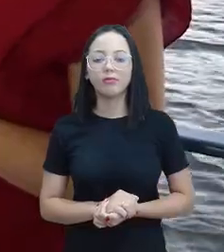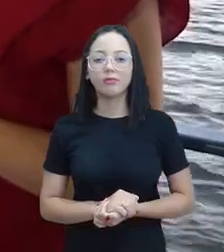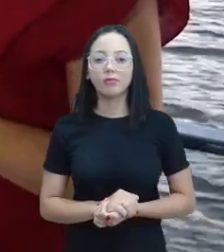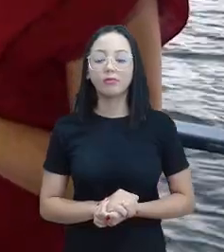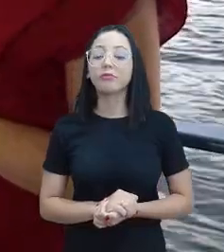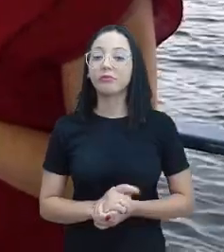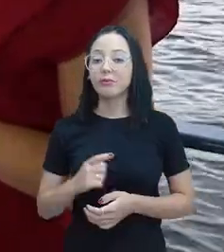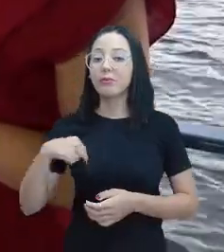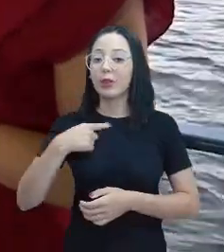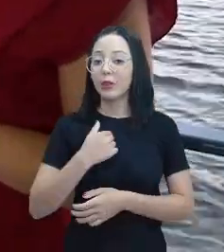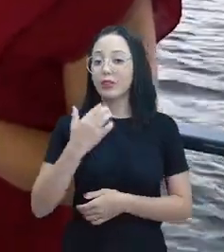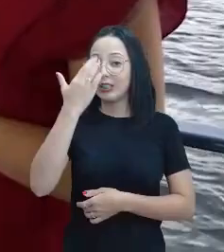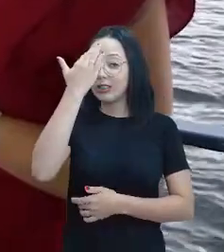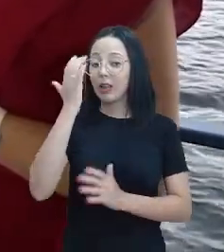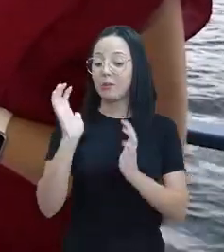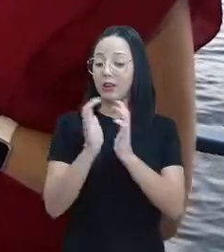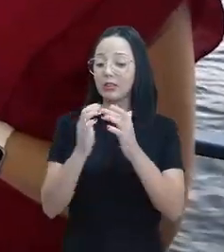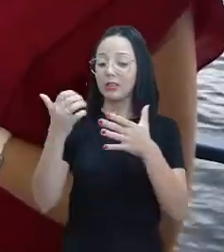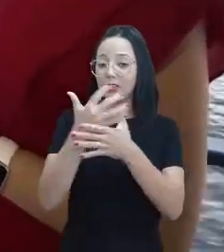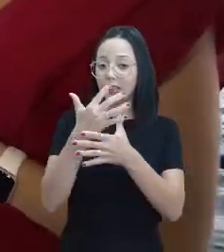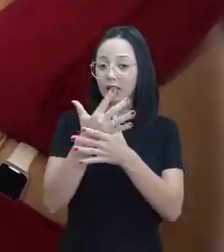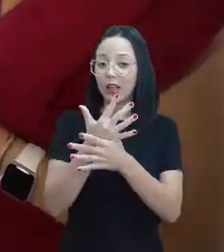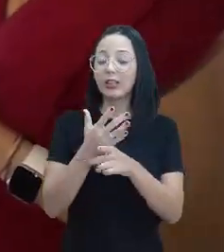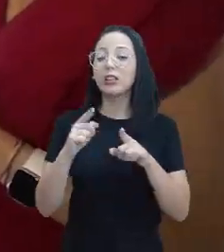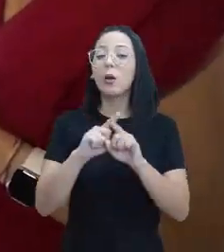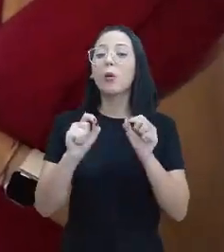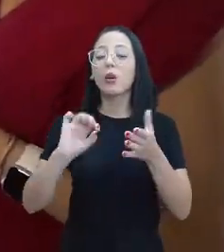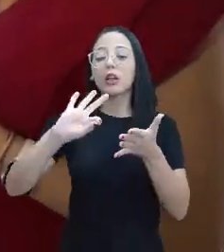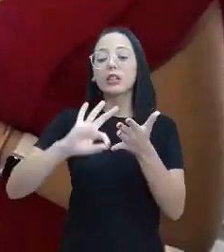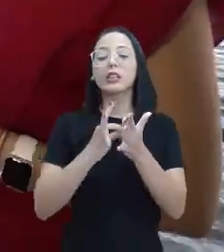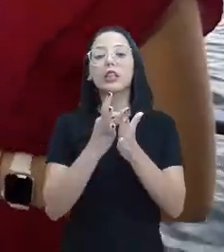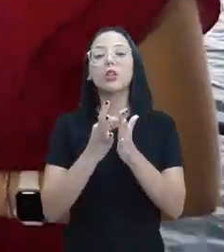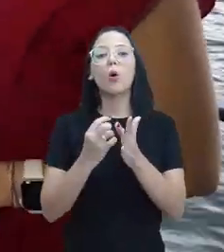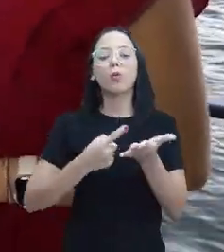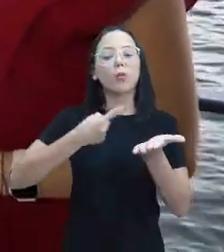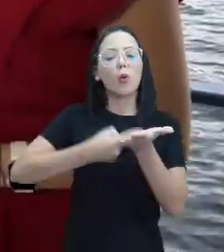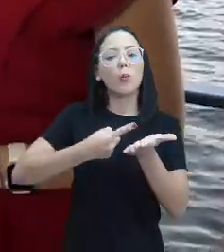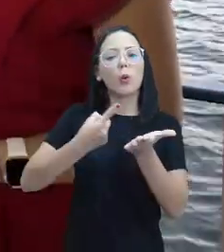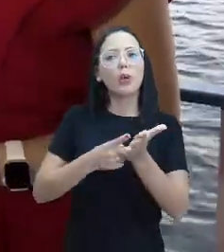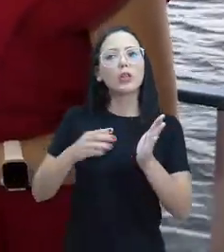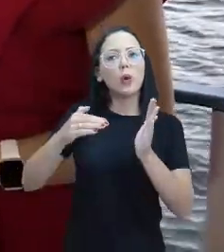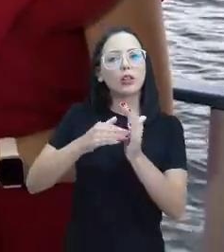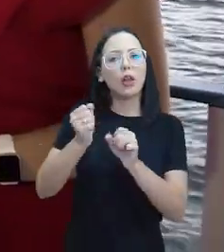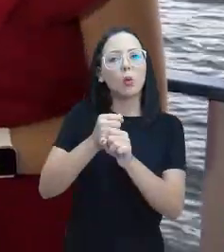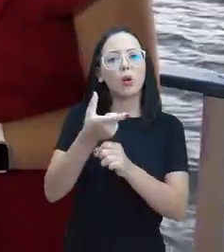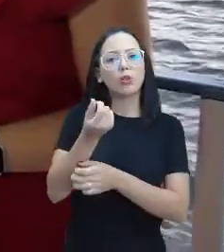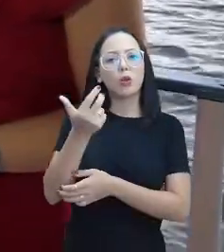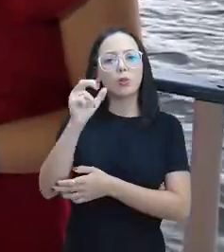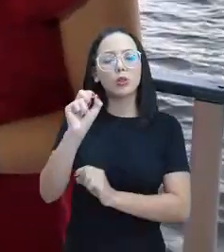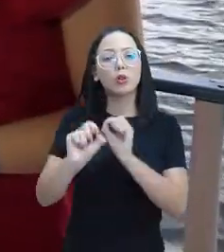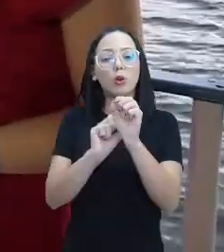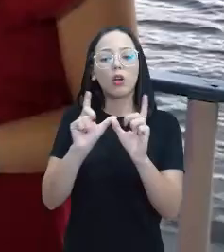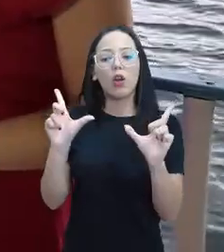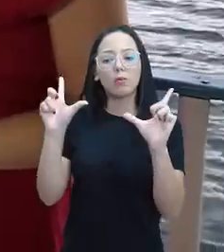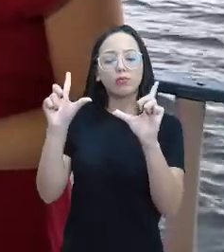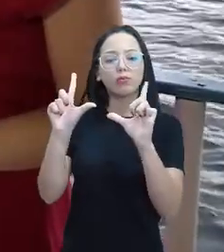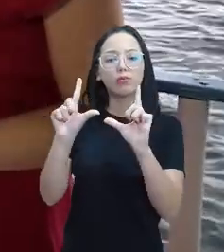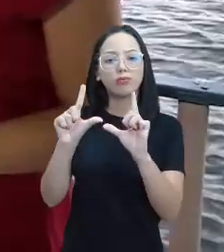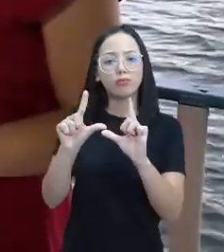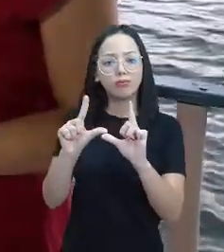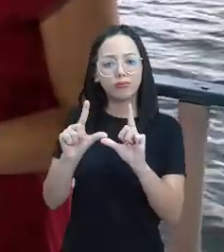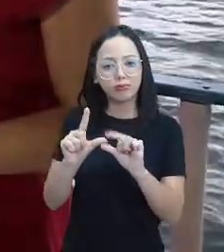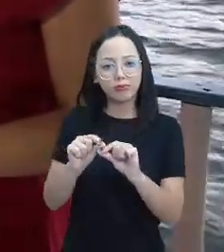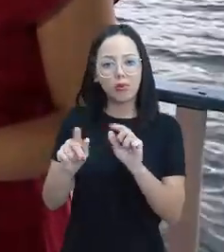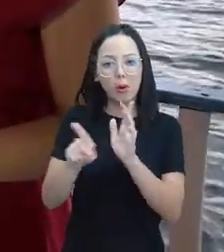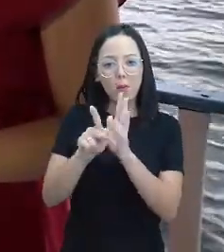A gente sabe que a cidade do Recife faz parte do ICLEI e assinou um pacto para até 2050 reduzir a emissão de